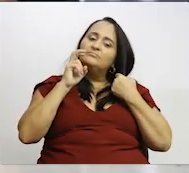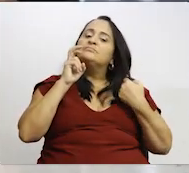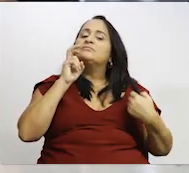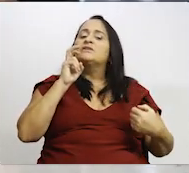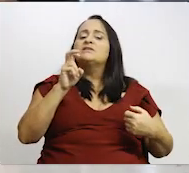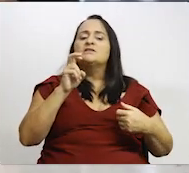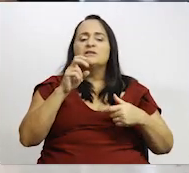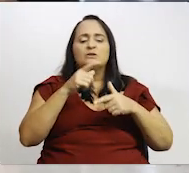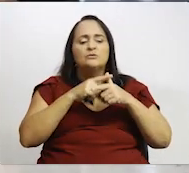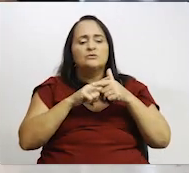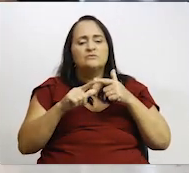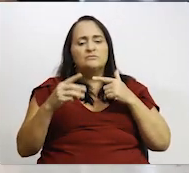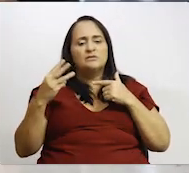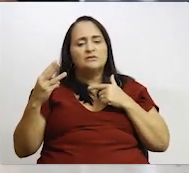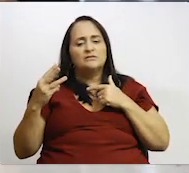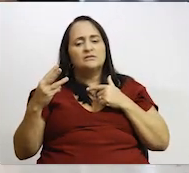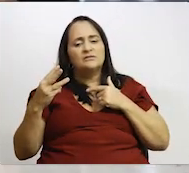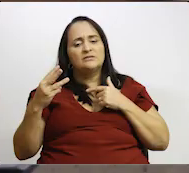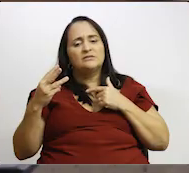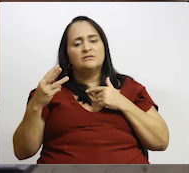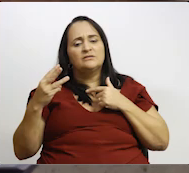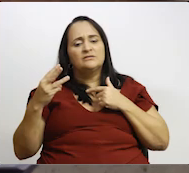5 dividido para 3.